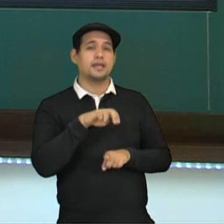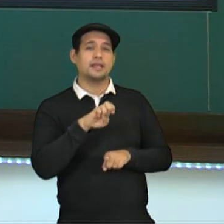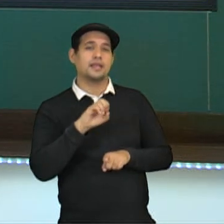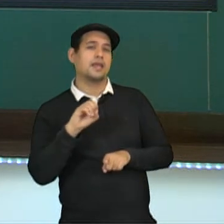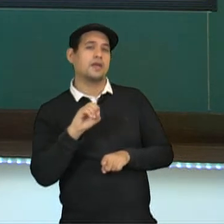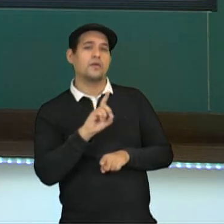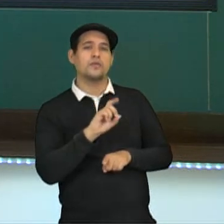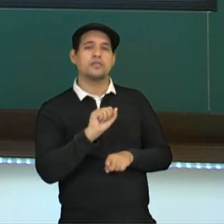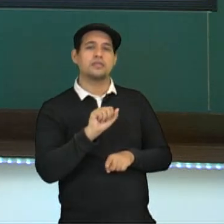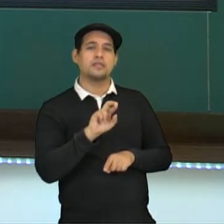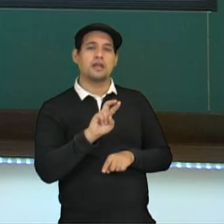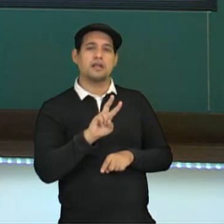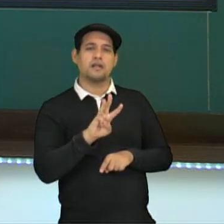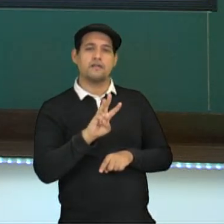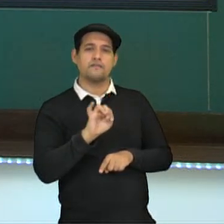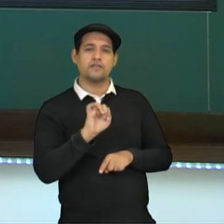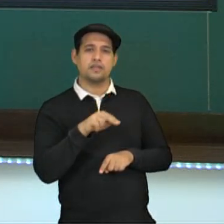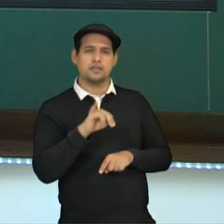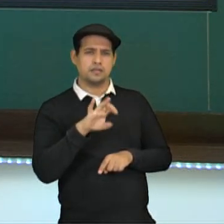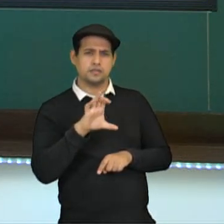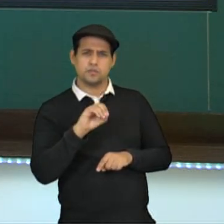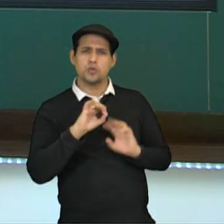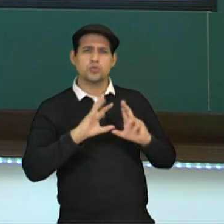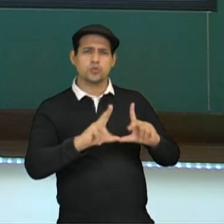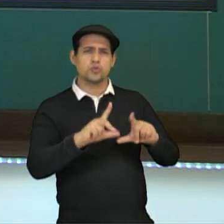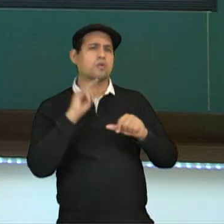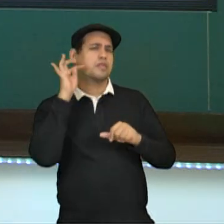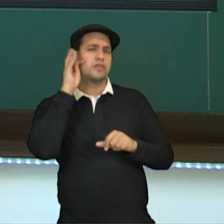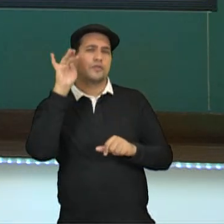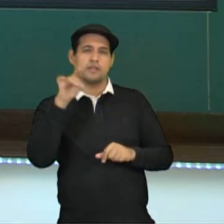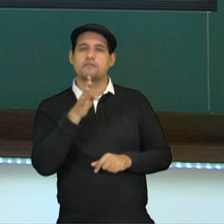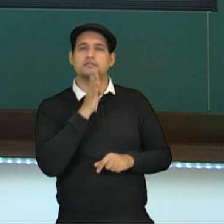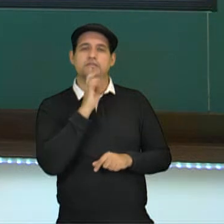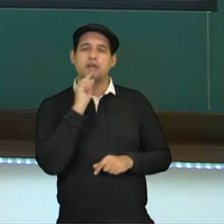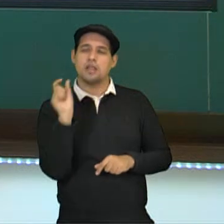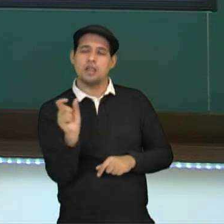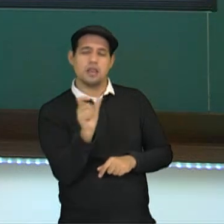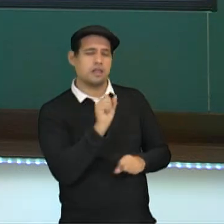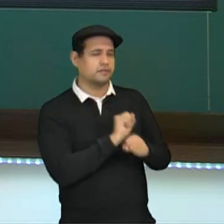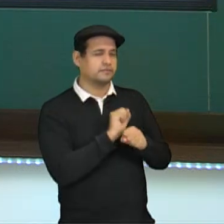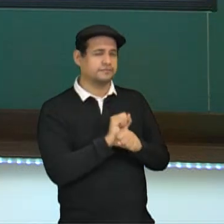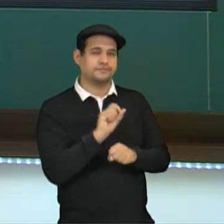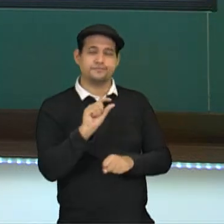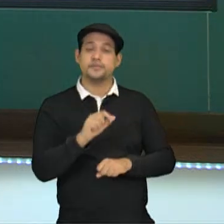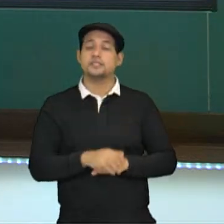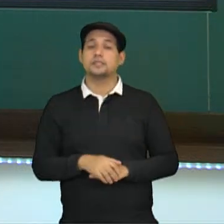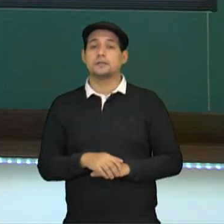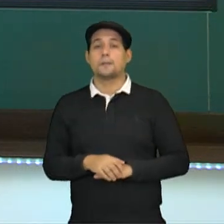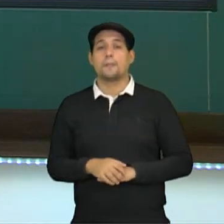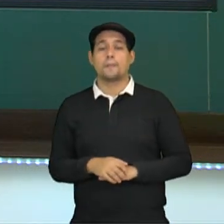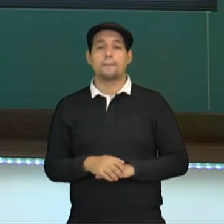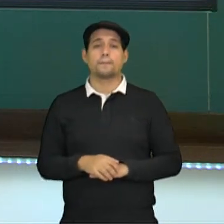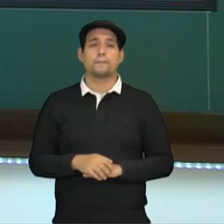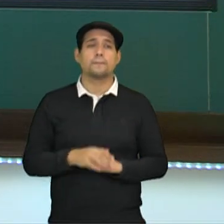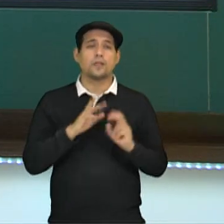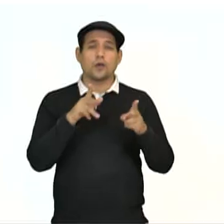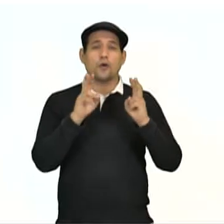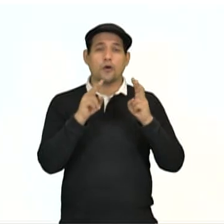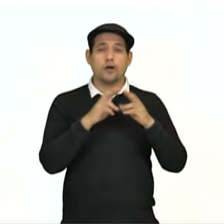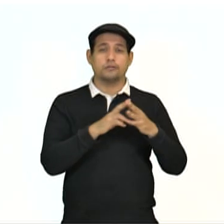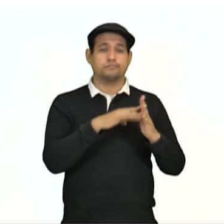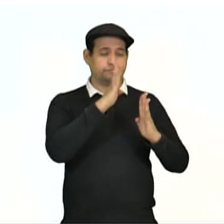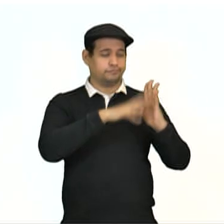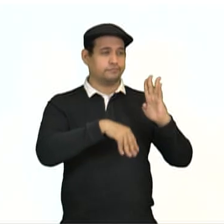neodarwinismo. Então, todas essas teorias você vai conhecer em breve. Dá uma olhada aqui